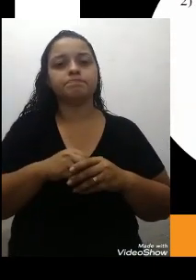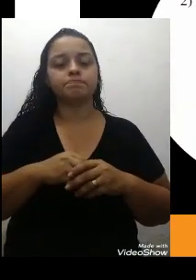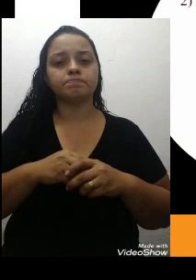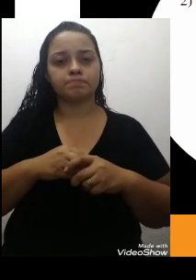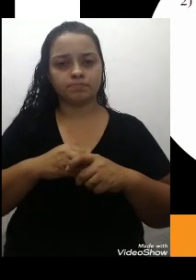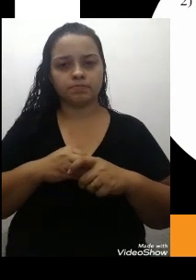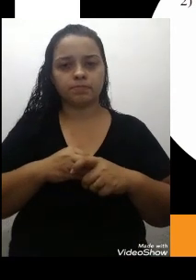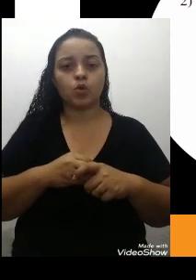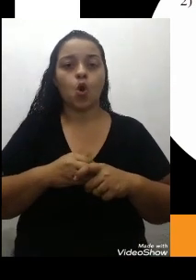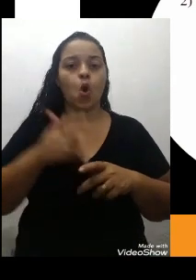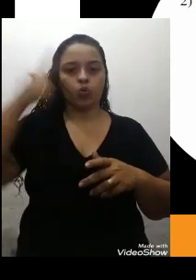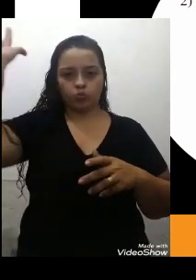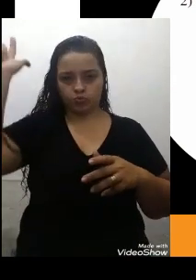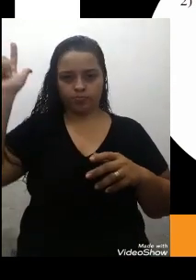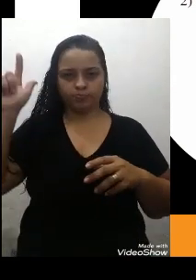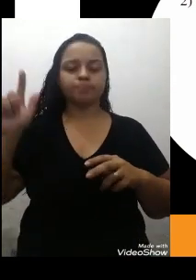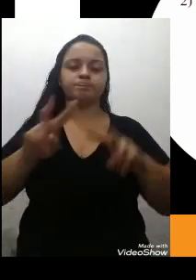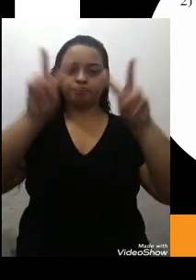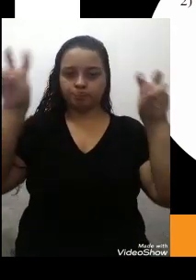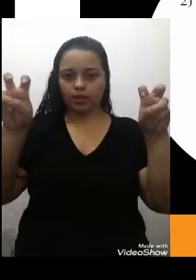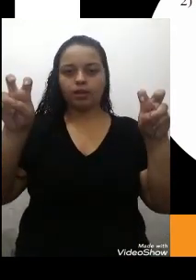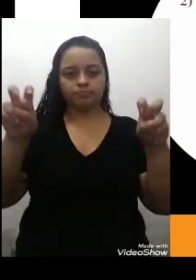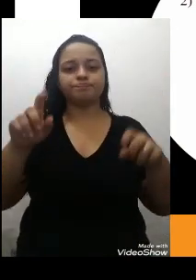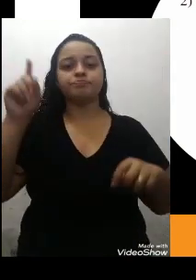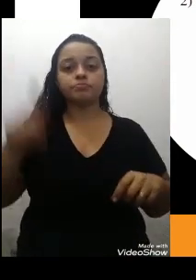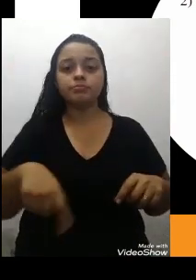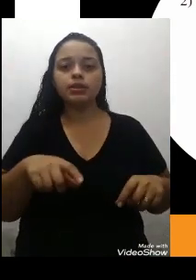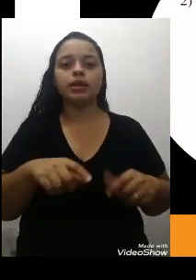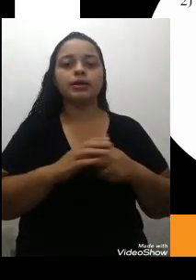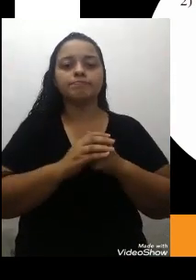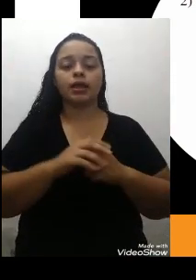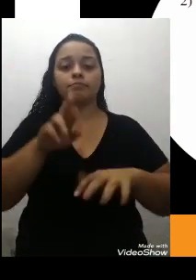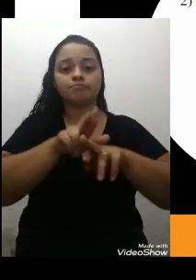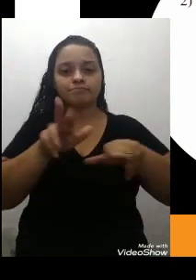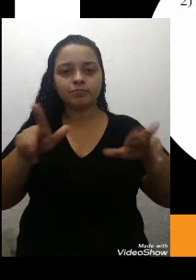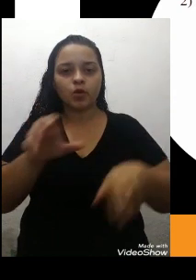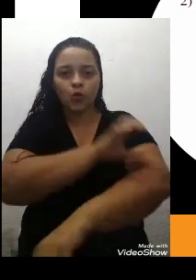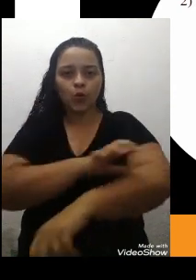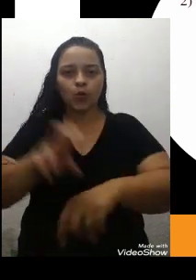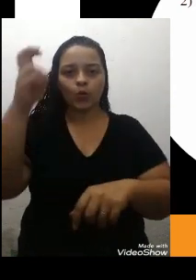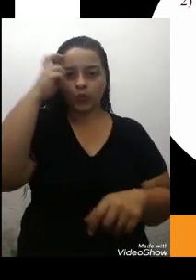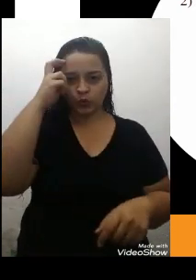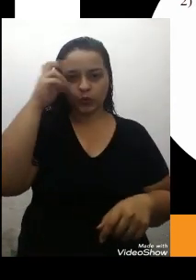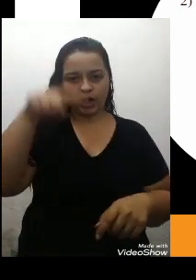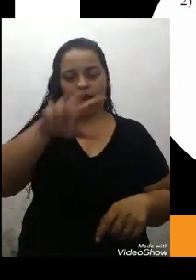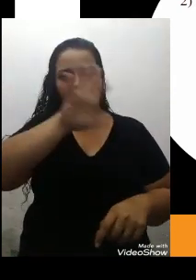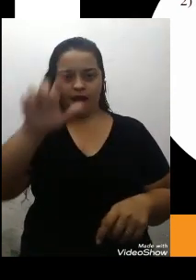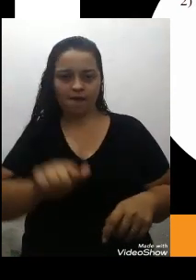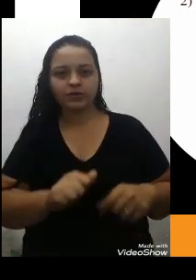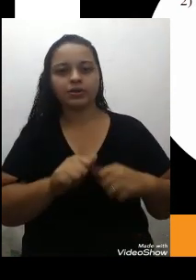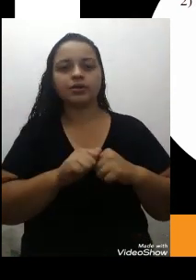Outro ponto que a gente pode pensar é a respeito das diversidades culturais no continente africano. E isso traz